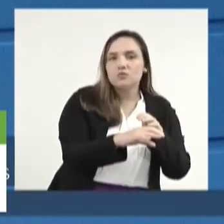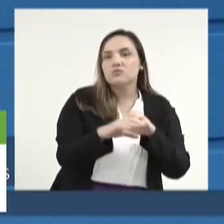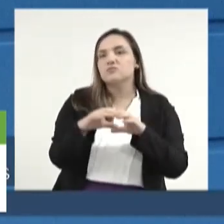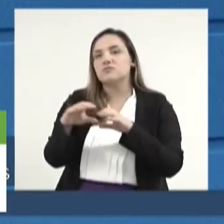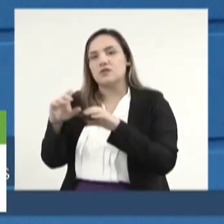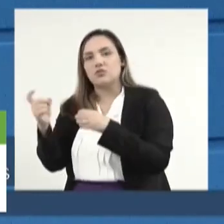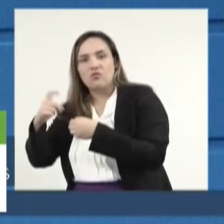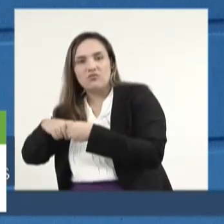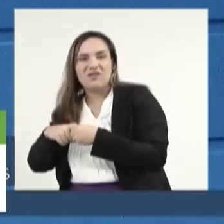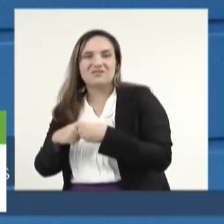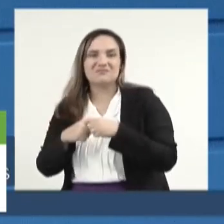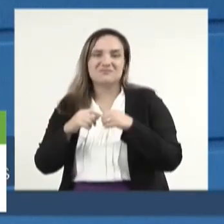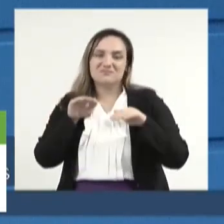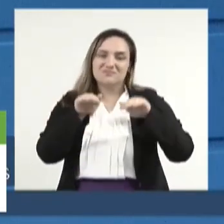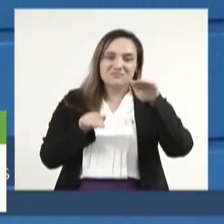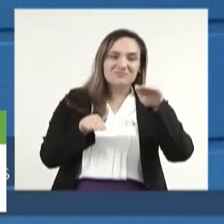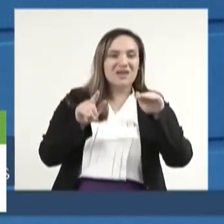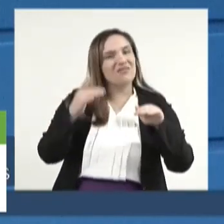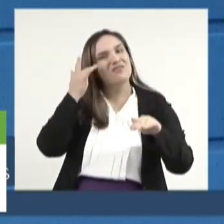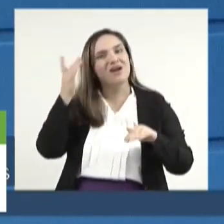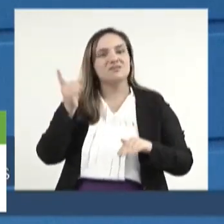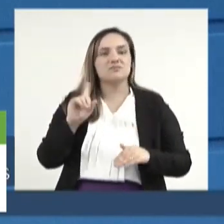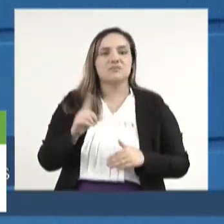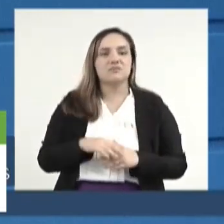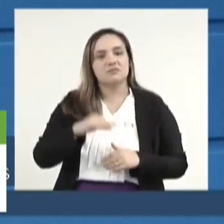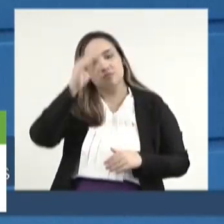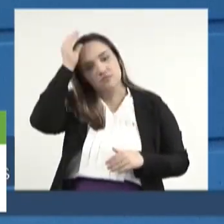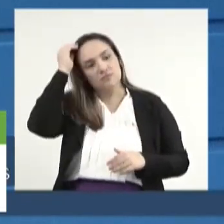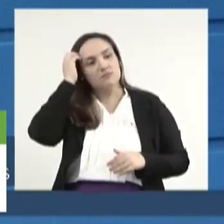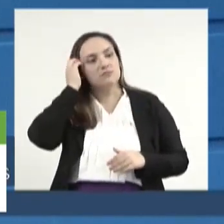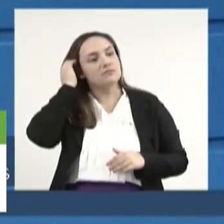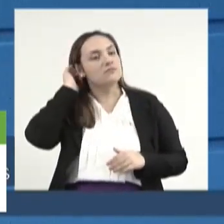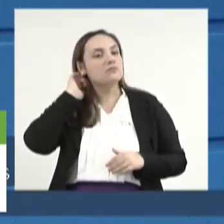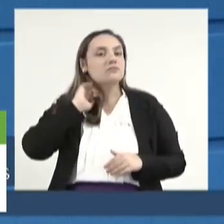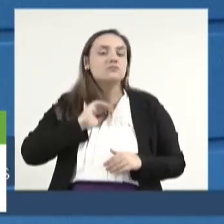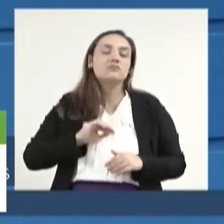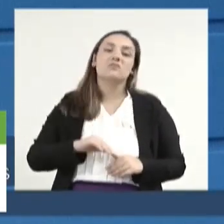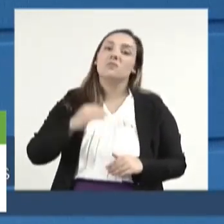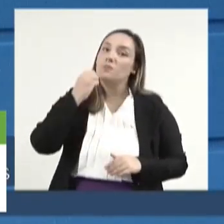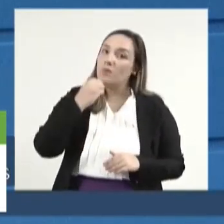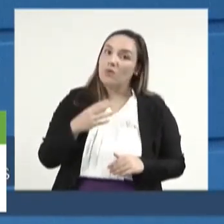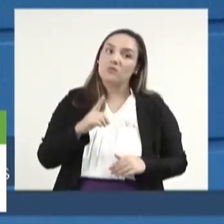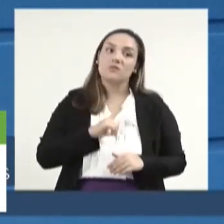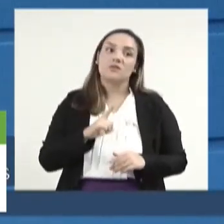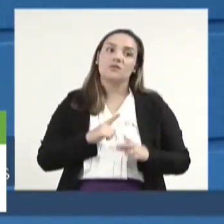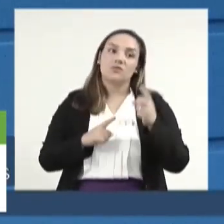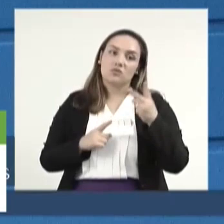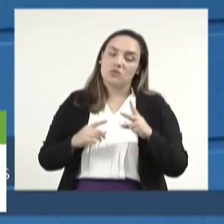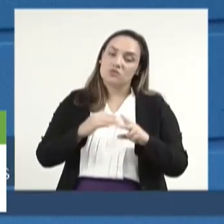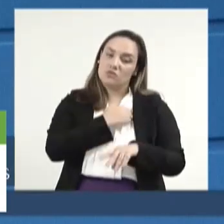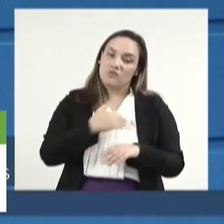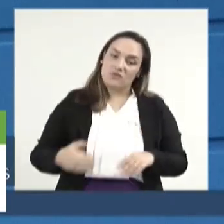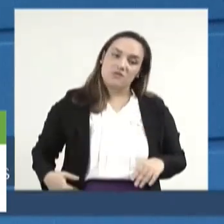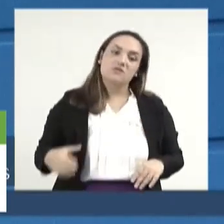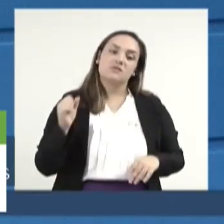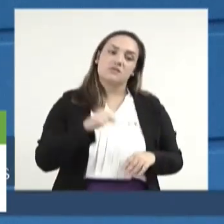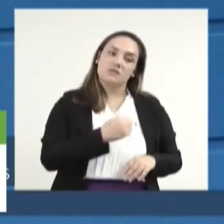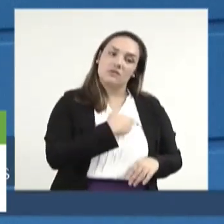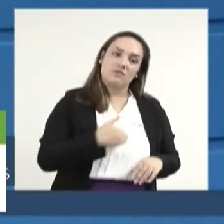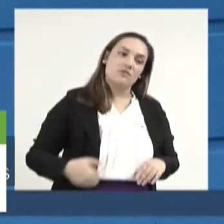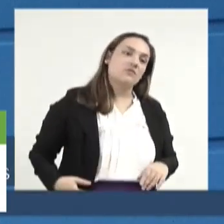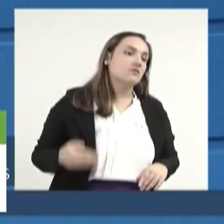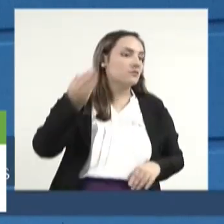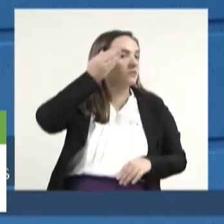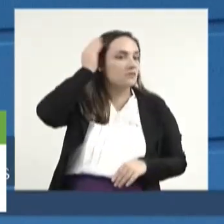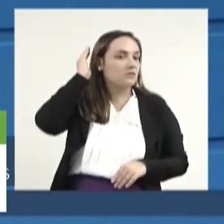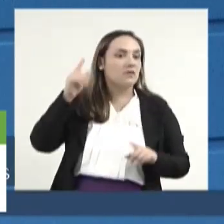não é uma tarefa fácil. Não é uma tarefa fácil, graças a Deus e graças à dedicação de dois governos. Começou lá no governo Reinaldo